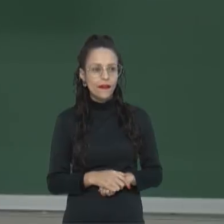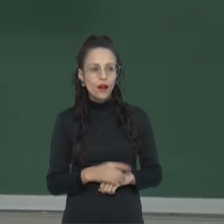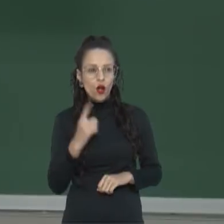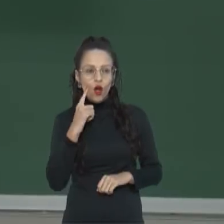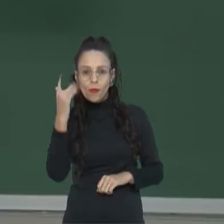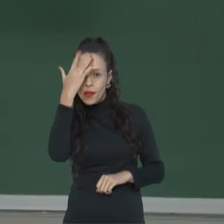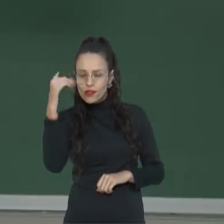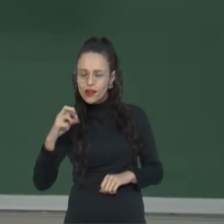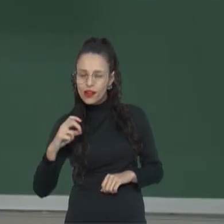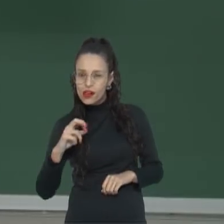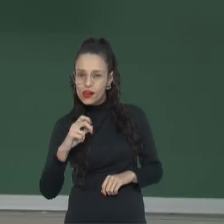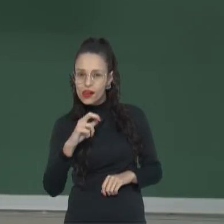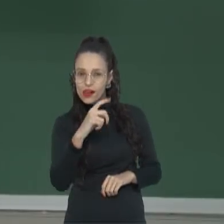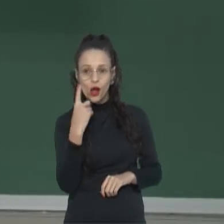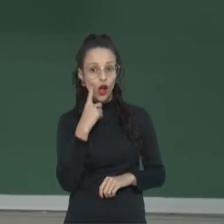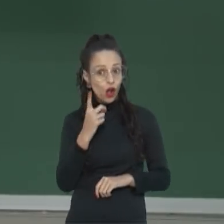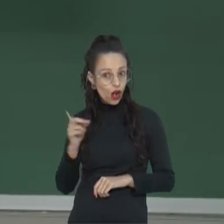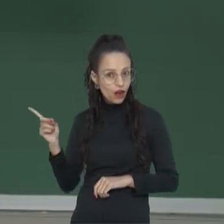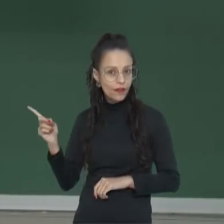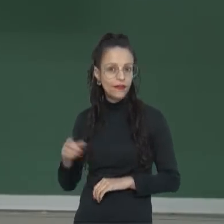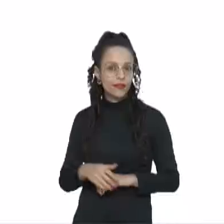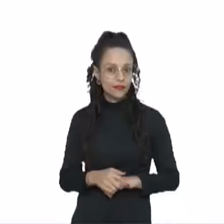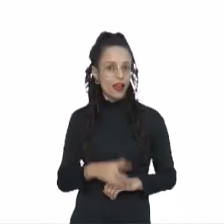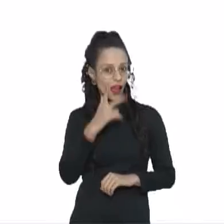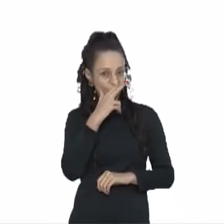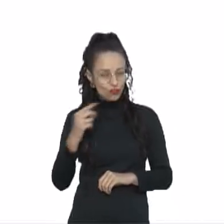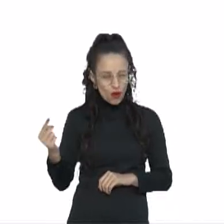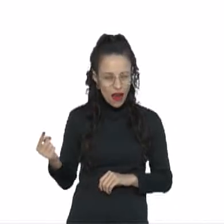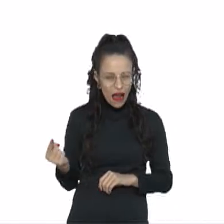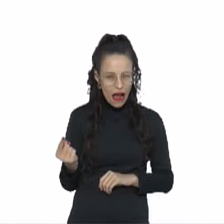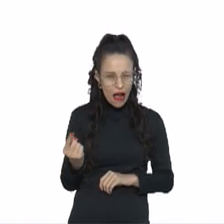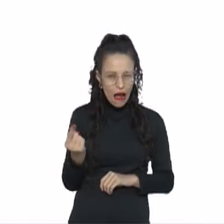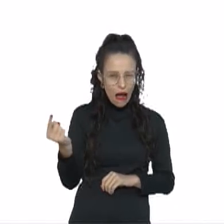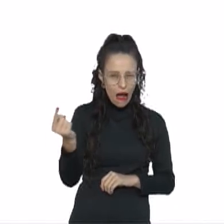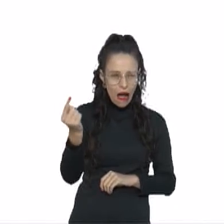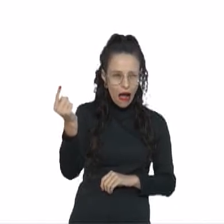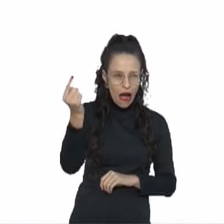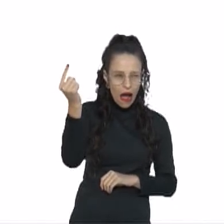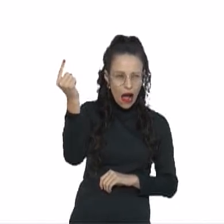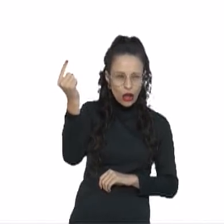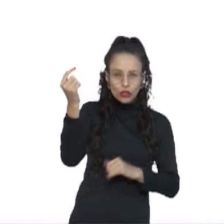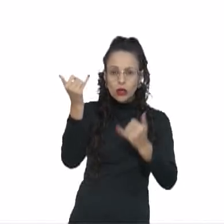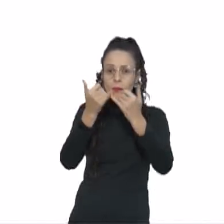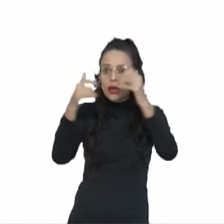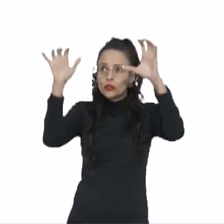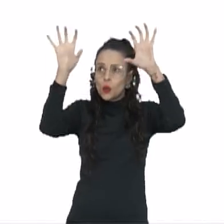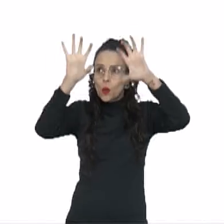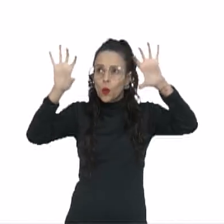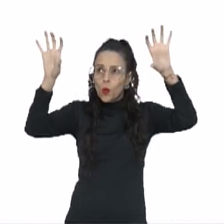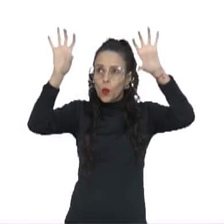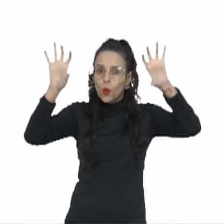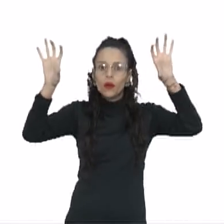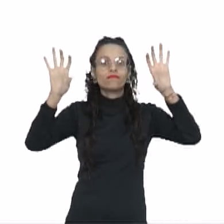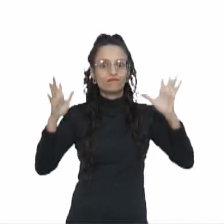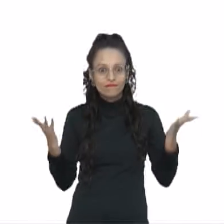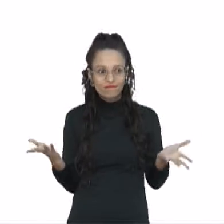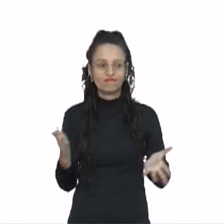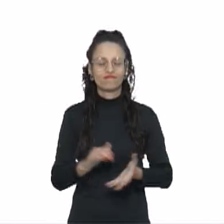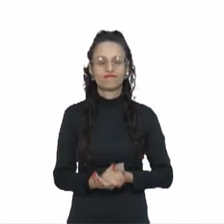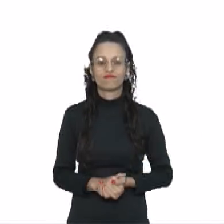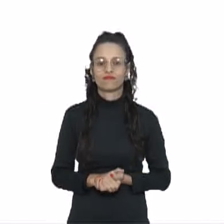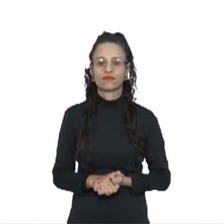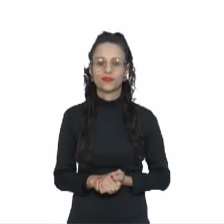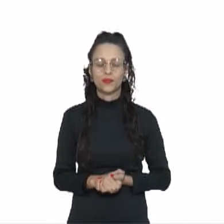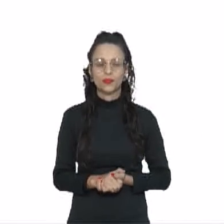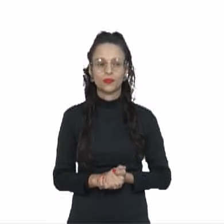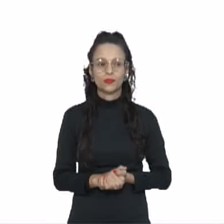andando ali na escadaria ali, ó. Ora, mas deve ser alto pra caramba, dá para ver quase as nuvens tocando ali, ó. Com certeza.